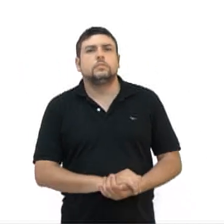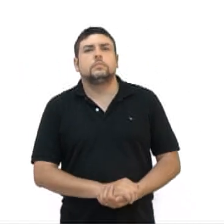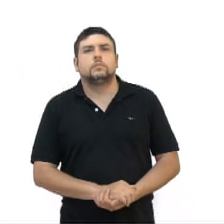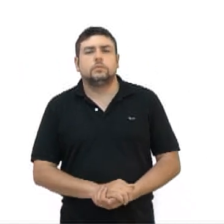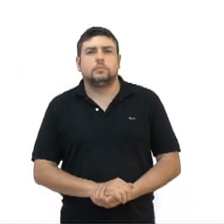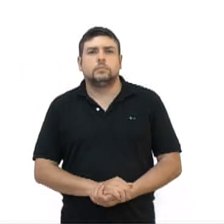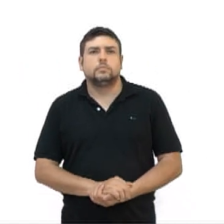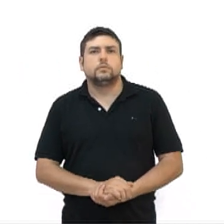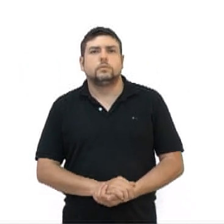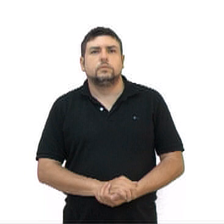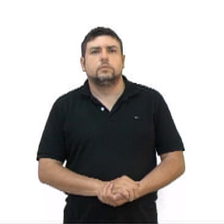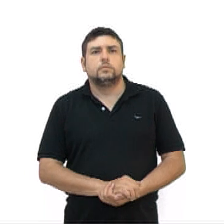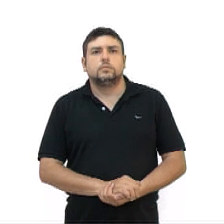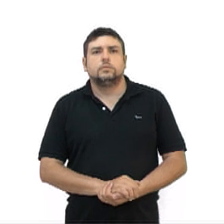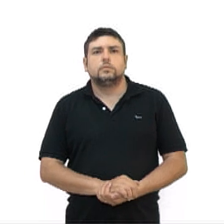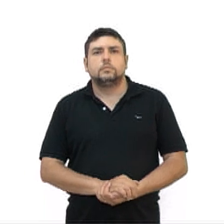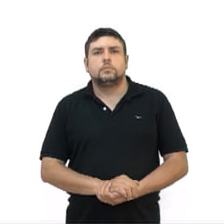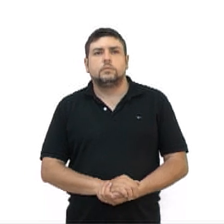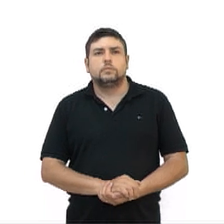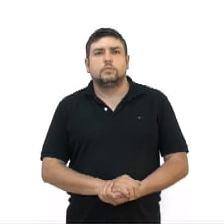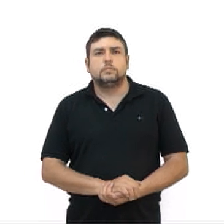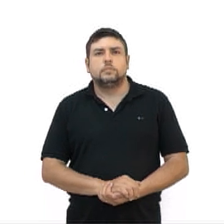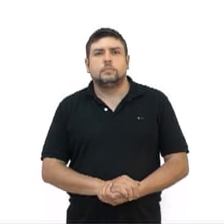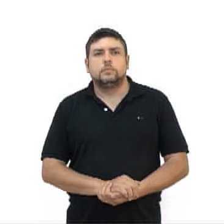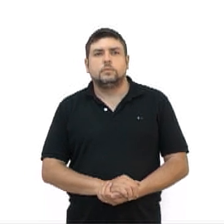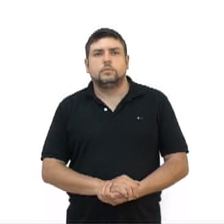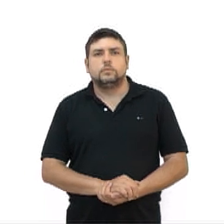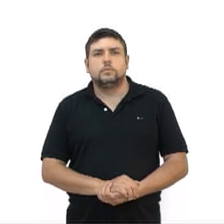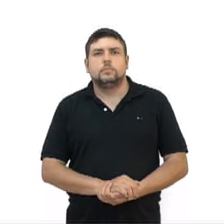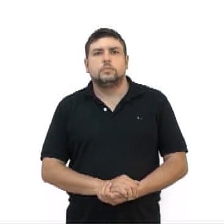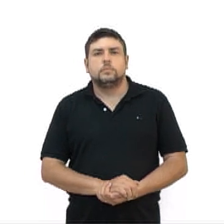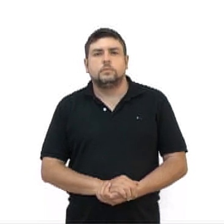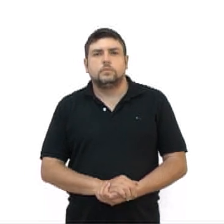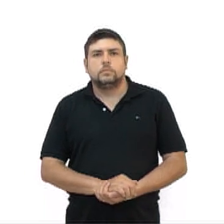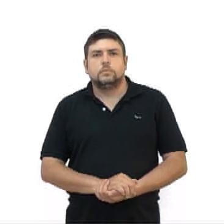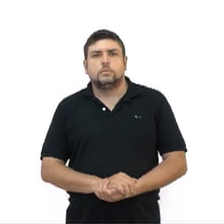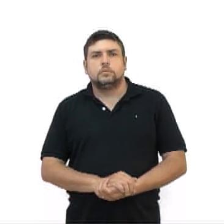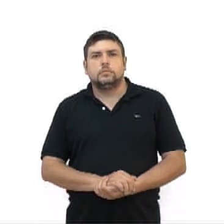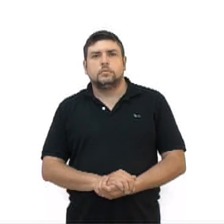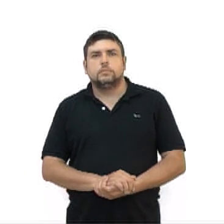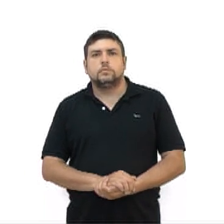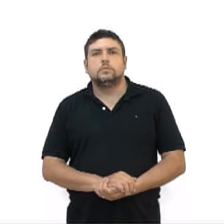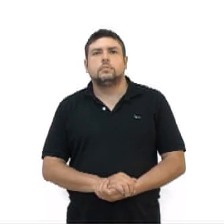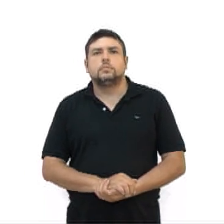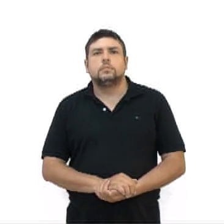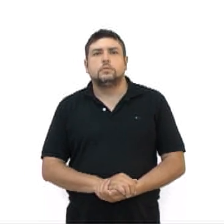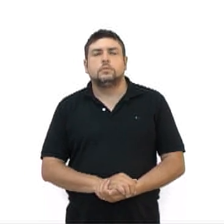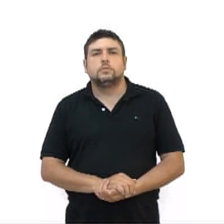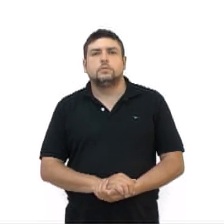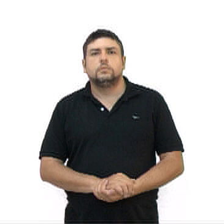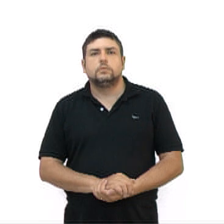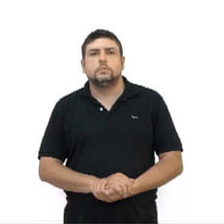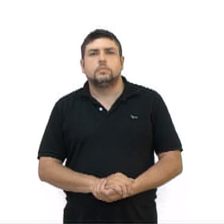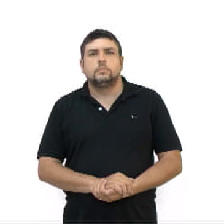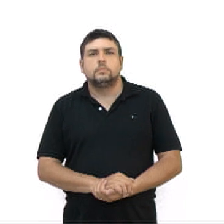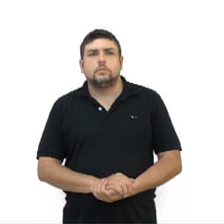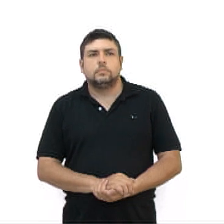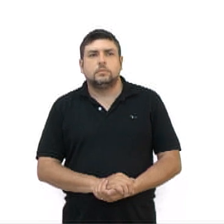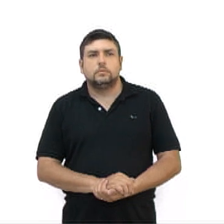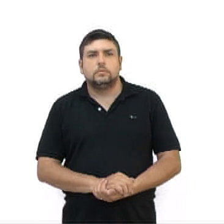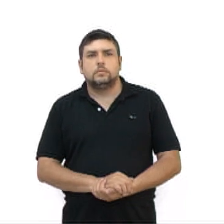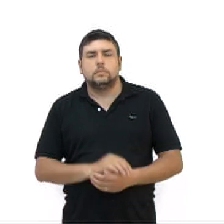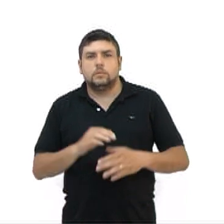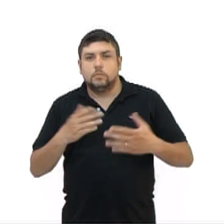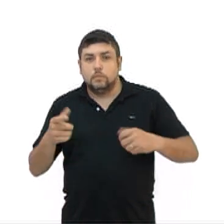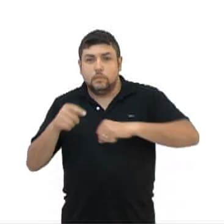ou seja, a distância do centro até o extremo, mede 8 centímetros, tá? O